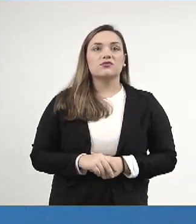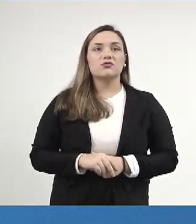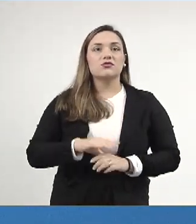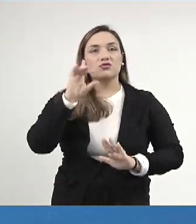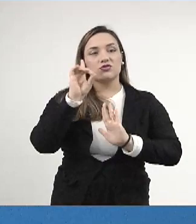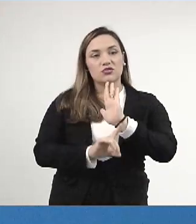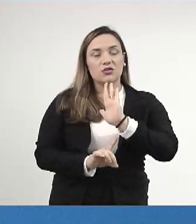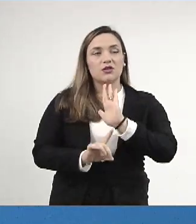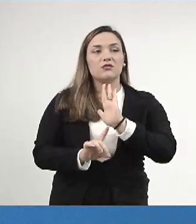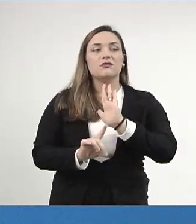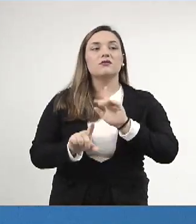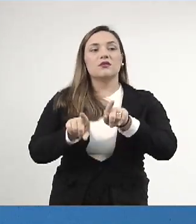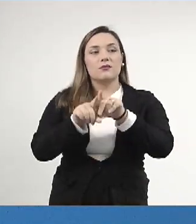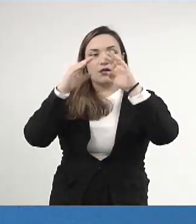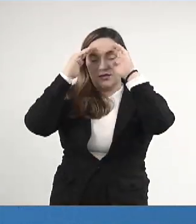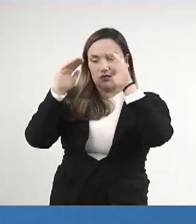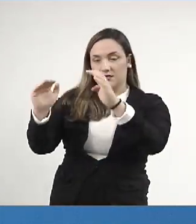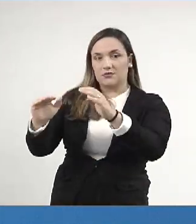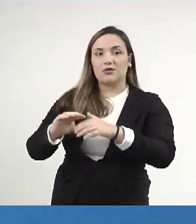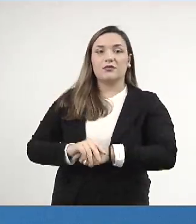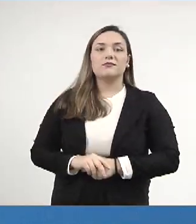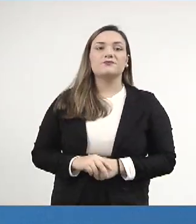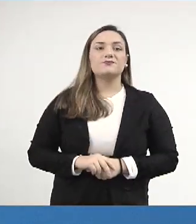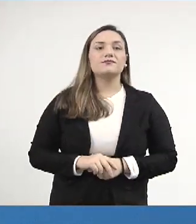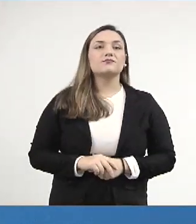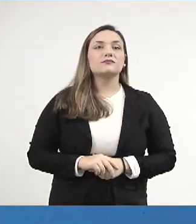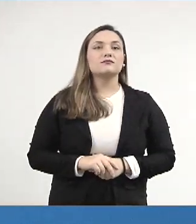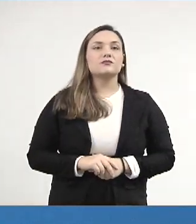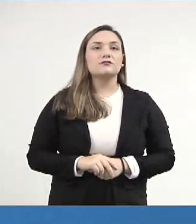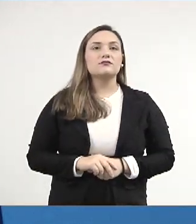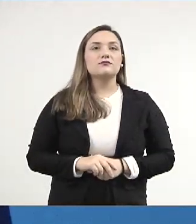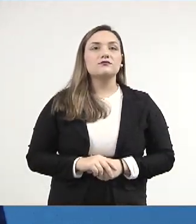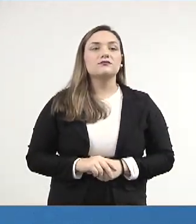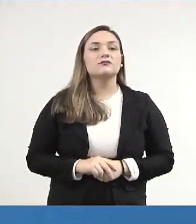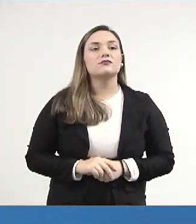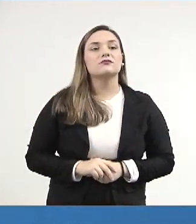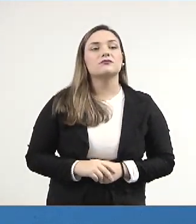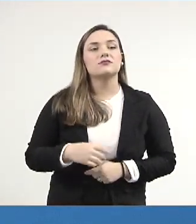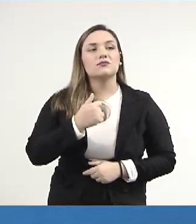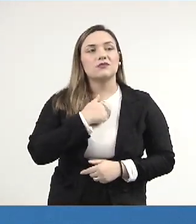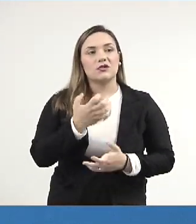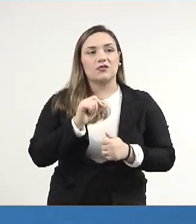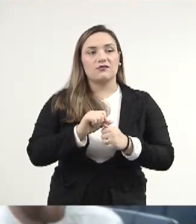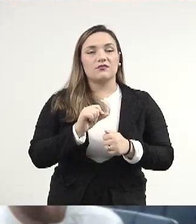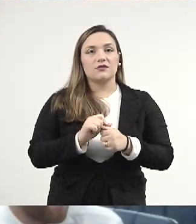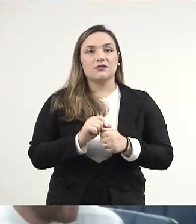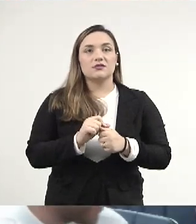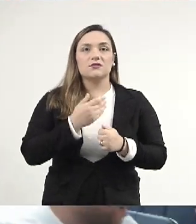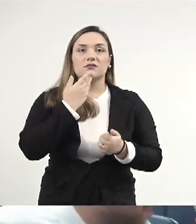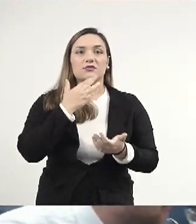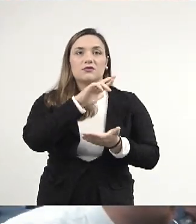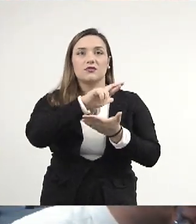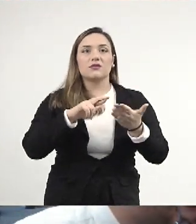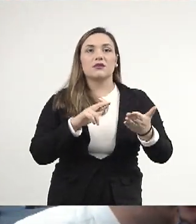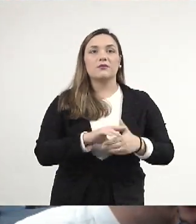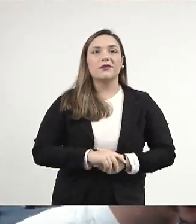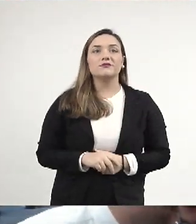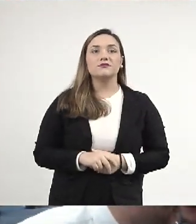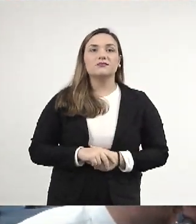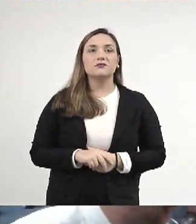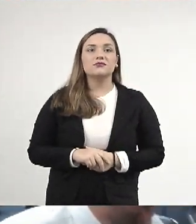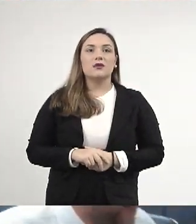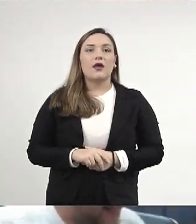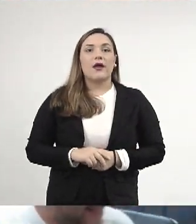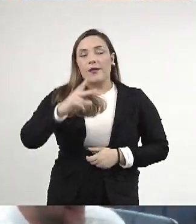do respeito dos seus filhos. E quero aqui, senhor presidente, fazer um requerimento à prefeitura do